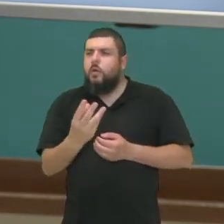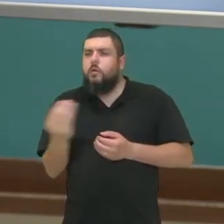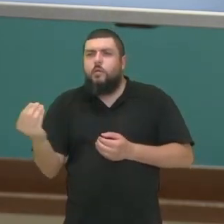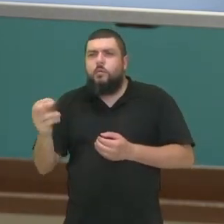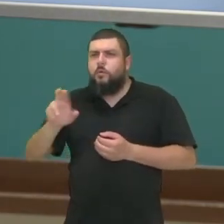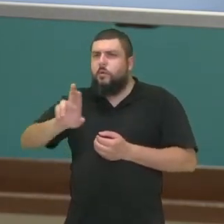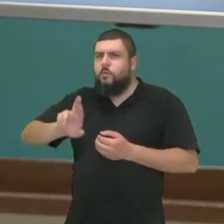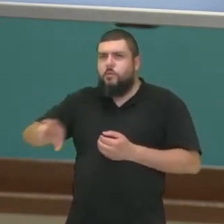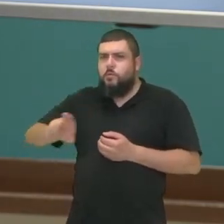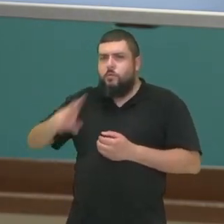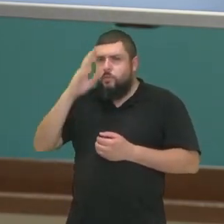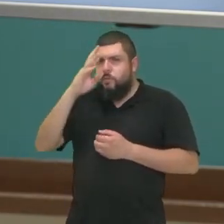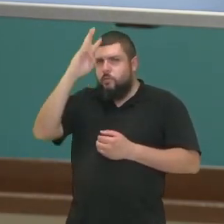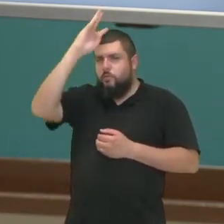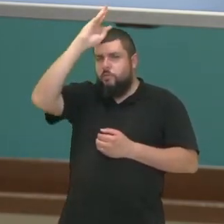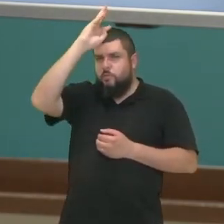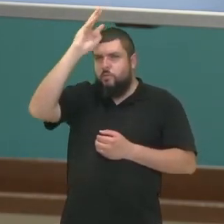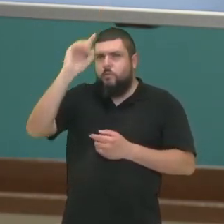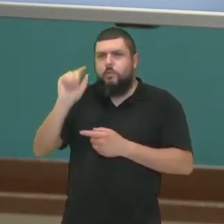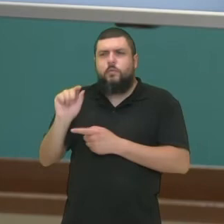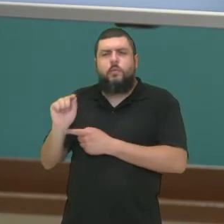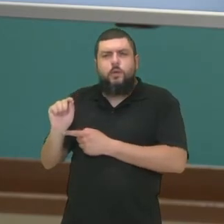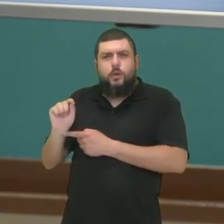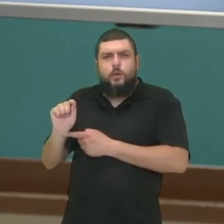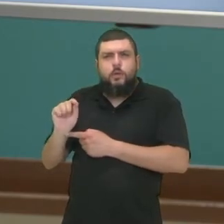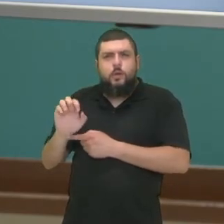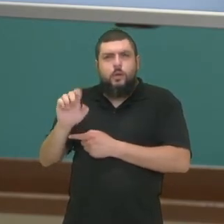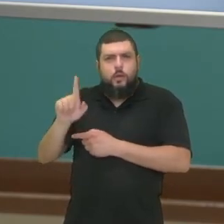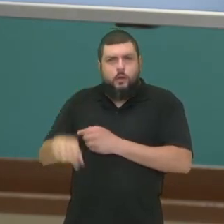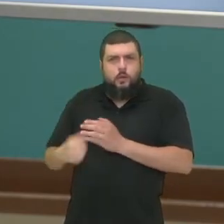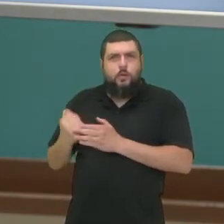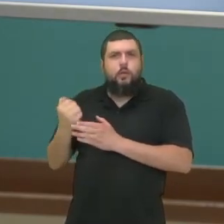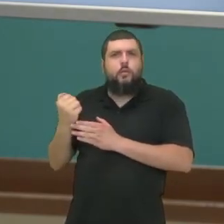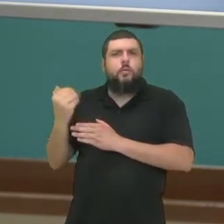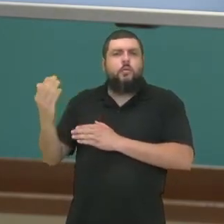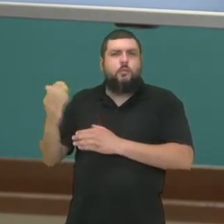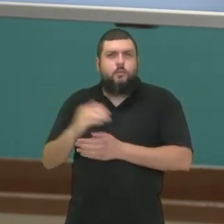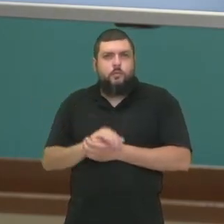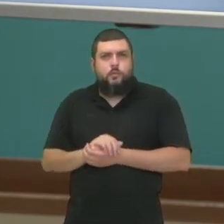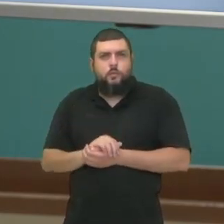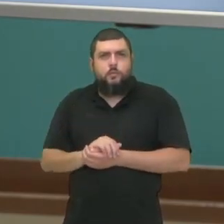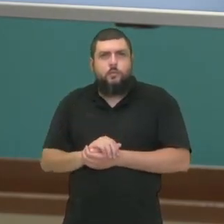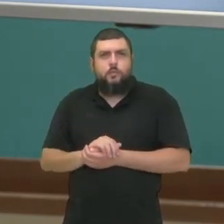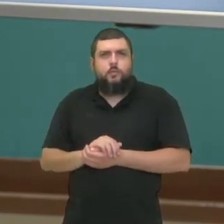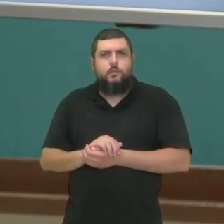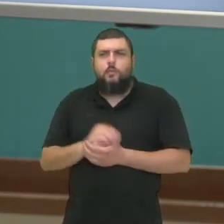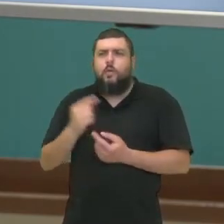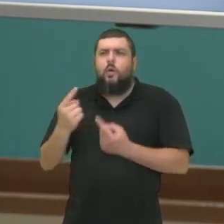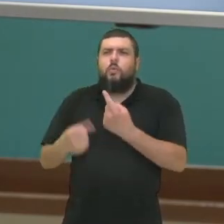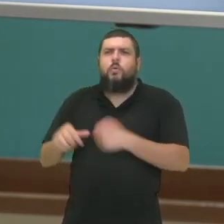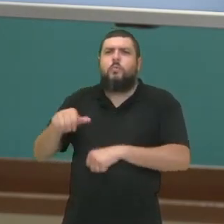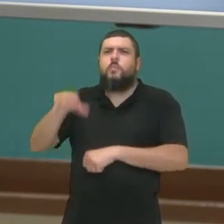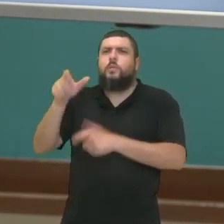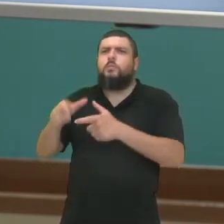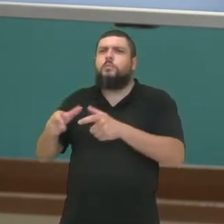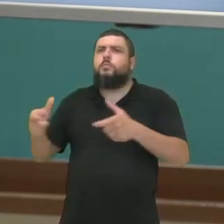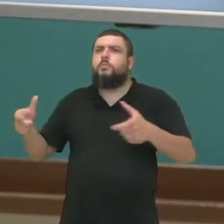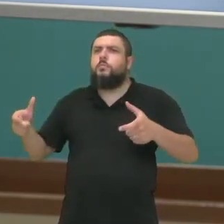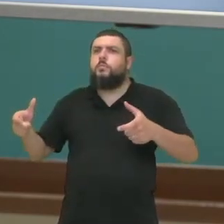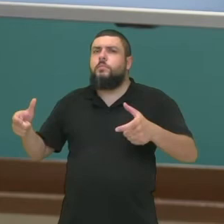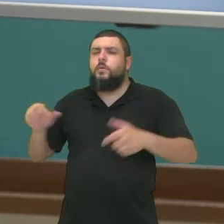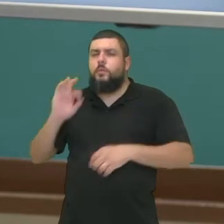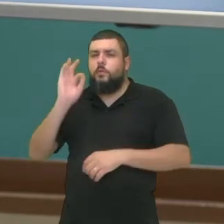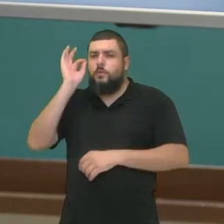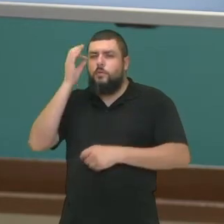quem são esses não romanos? Povos estrangeiros, professor? Aí, quais eram os mais numerosos? Daqui a